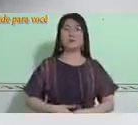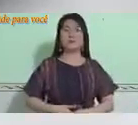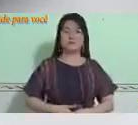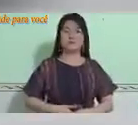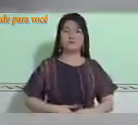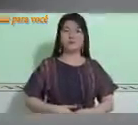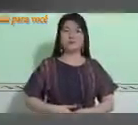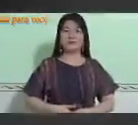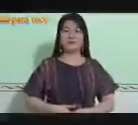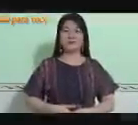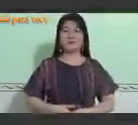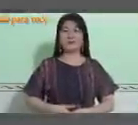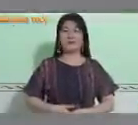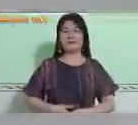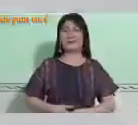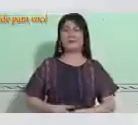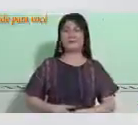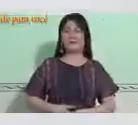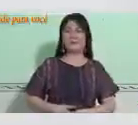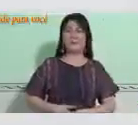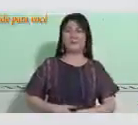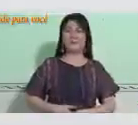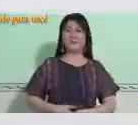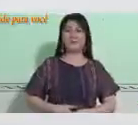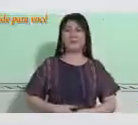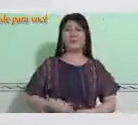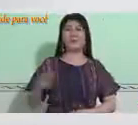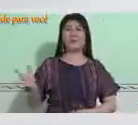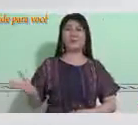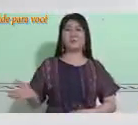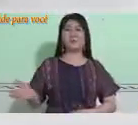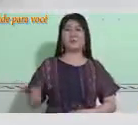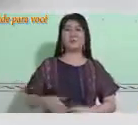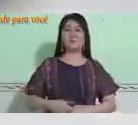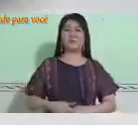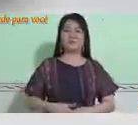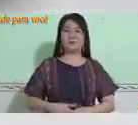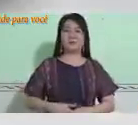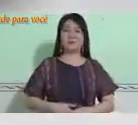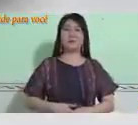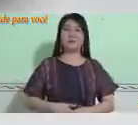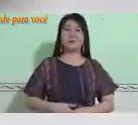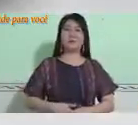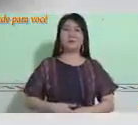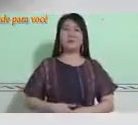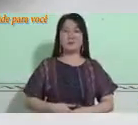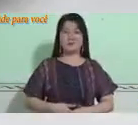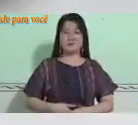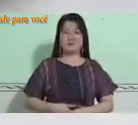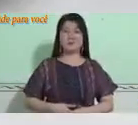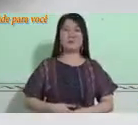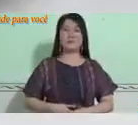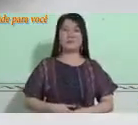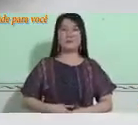provocar alterações na circulação de sangue ou qualquer outro tipo de comprometimento da integridade dos tecidos que geram